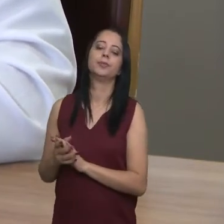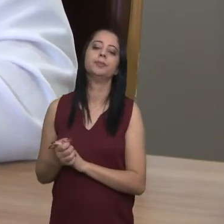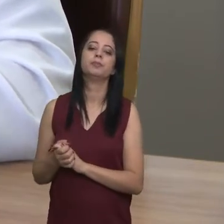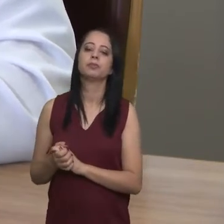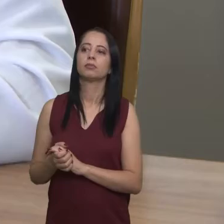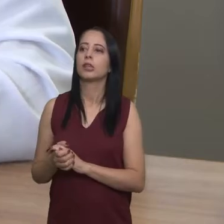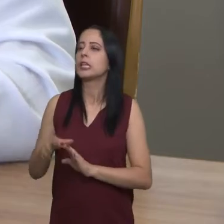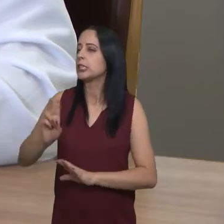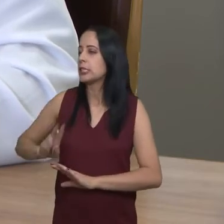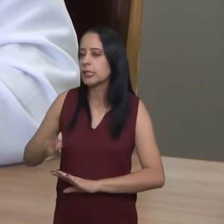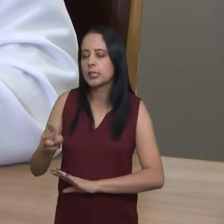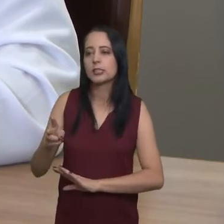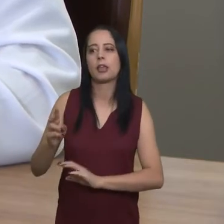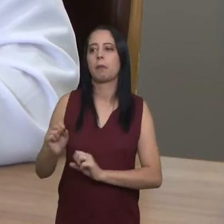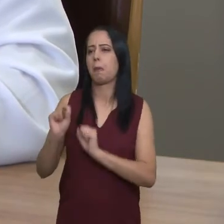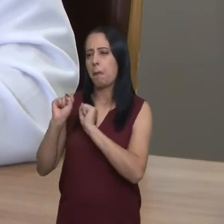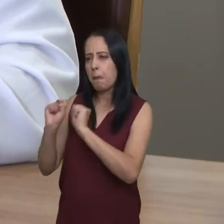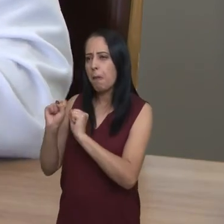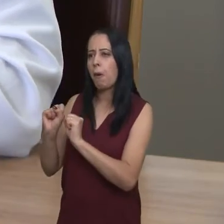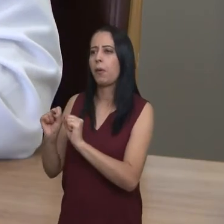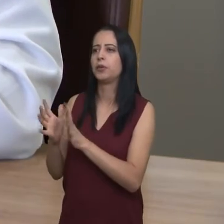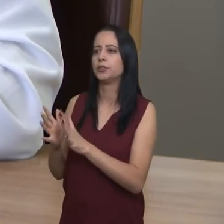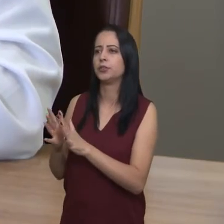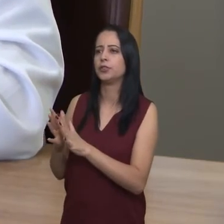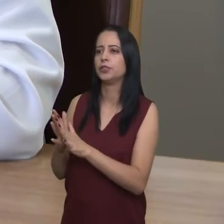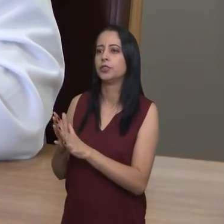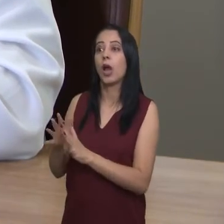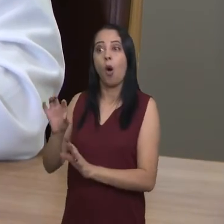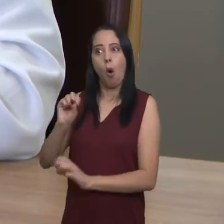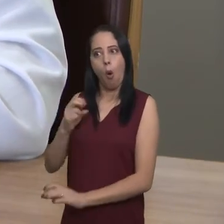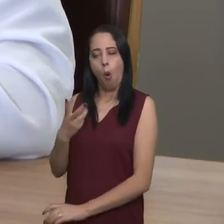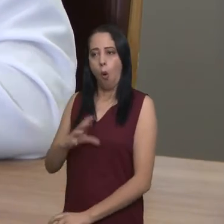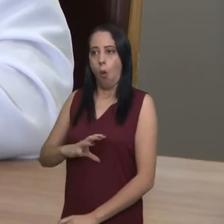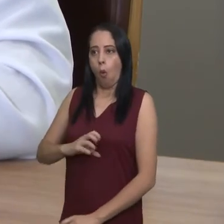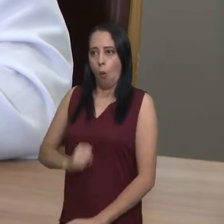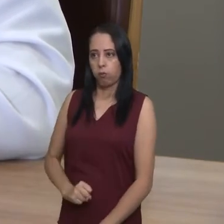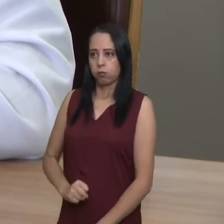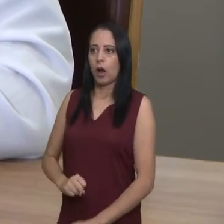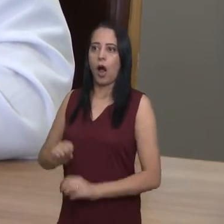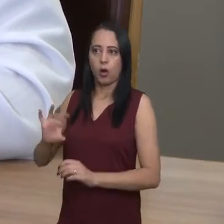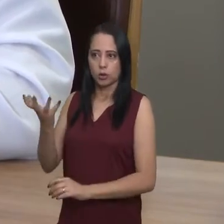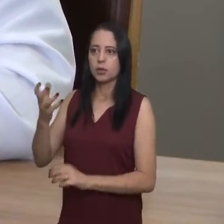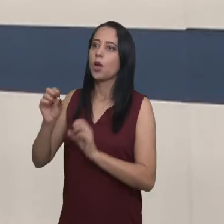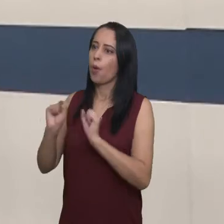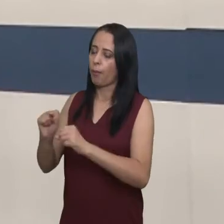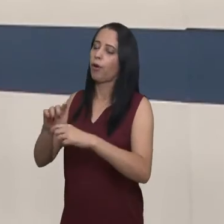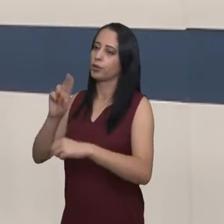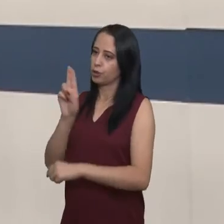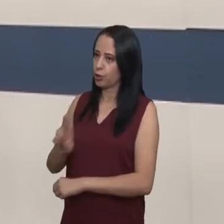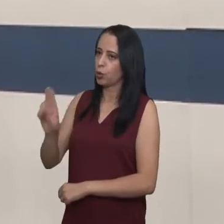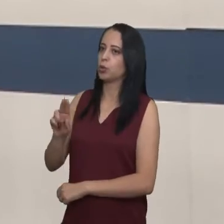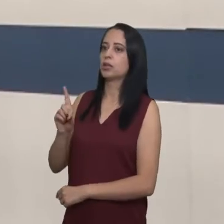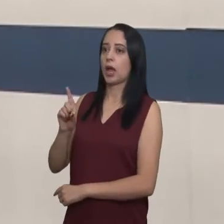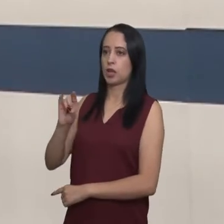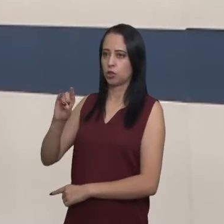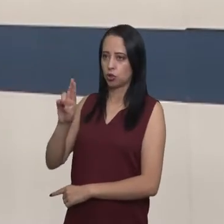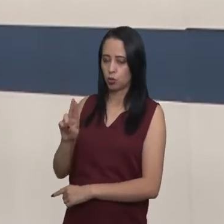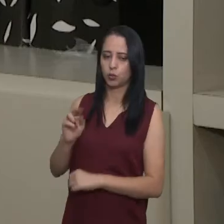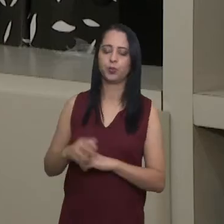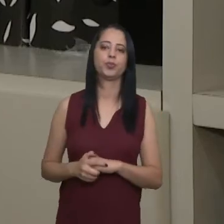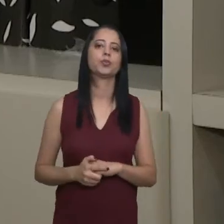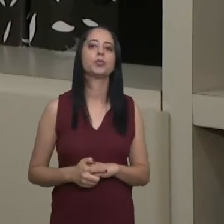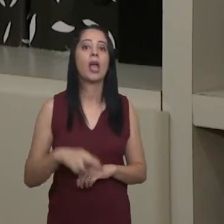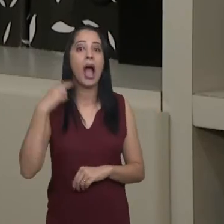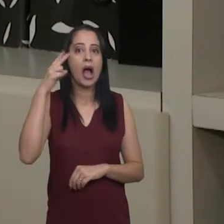faz cesárea, esse DIU já pode ser inserido, e mesmo depois de um aborto, né? Pode ser inserido imediatamente. As vereadoras Amélia